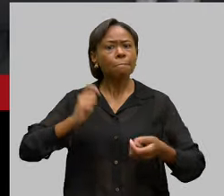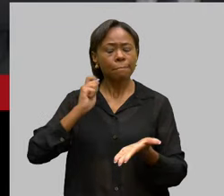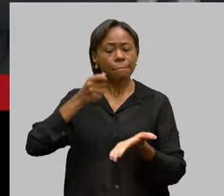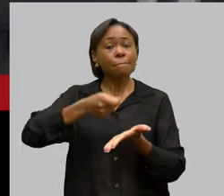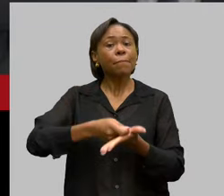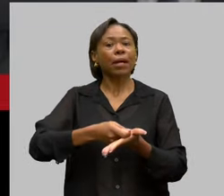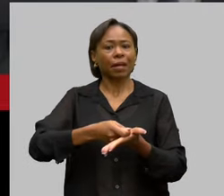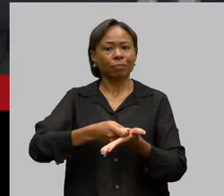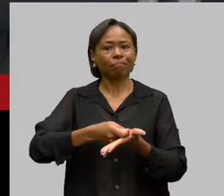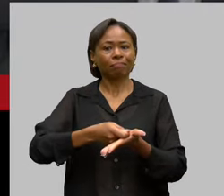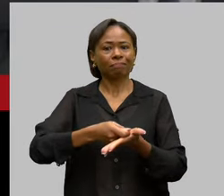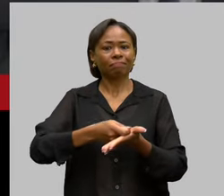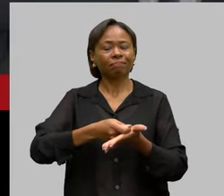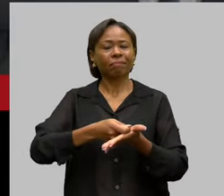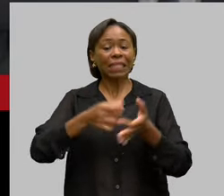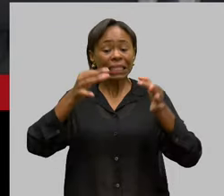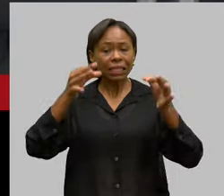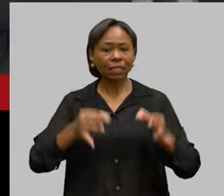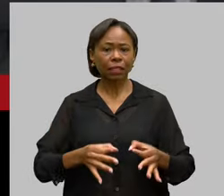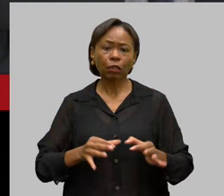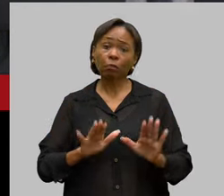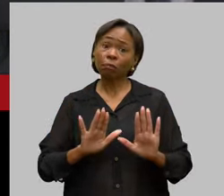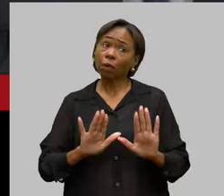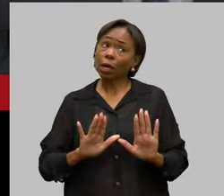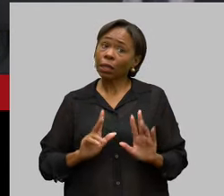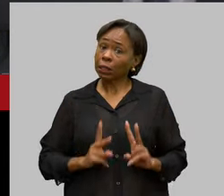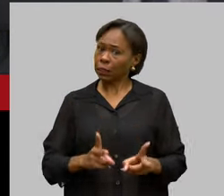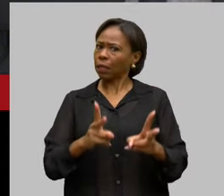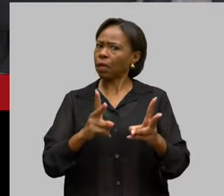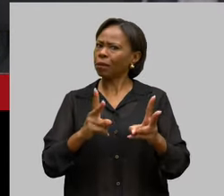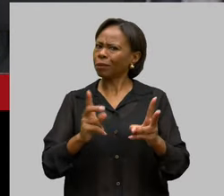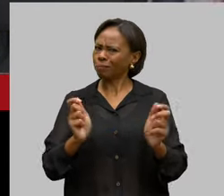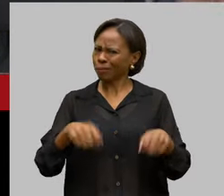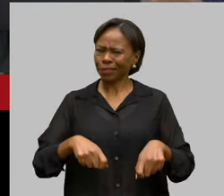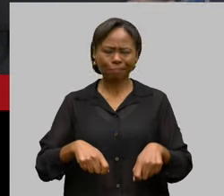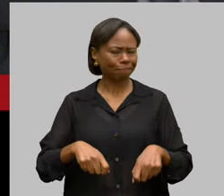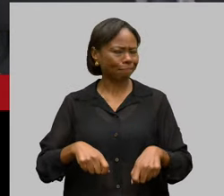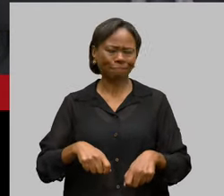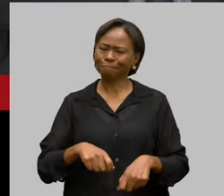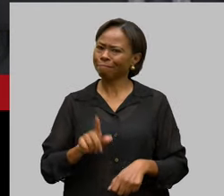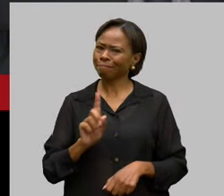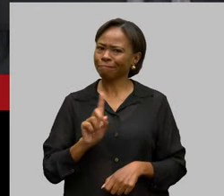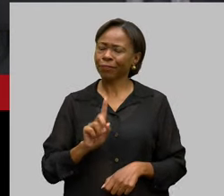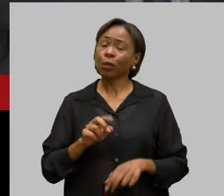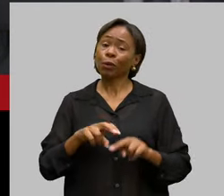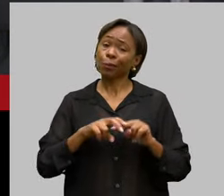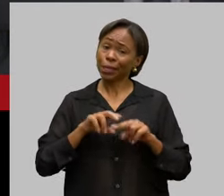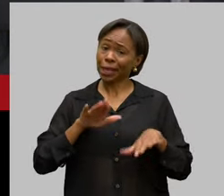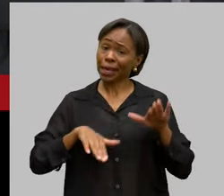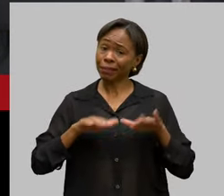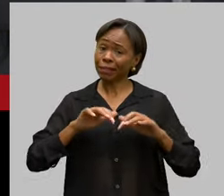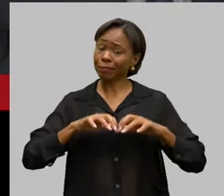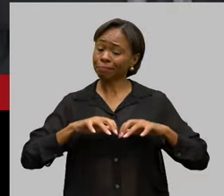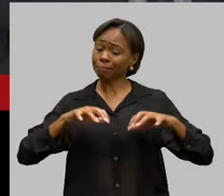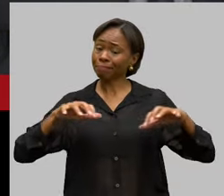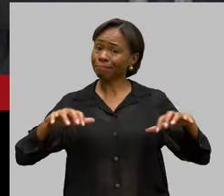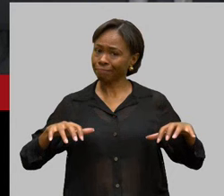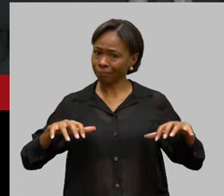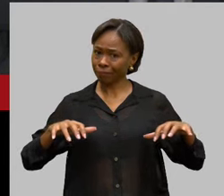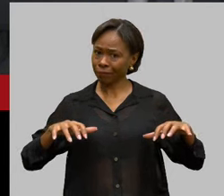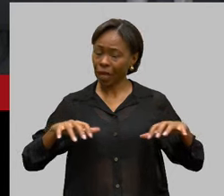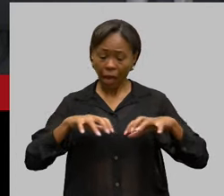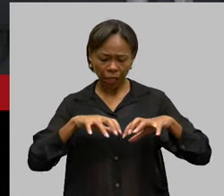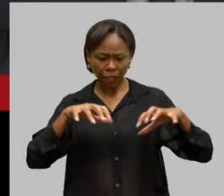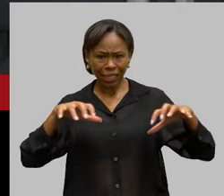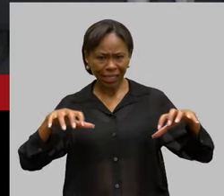comprometeu nem sempre é possível para isso você usa segregação de massa a segregação de